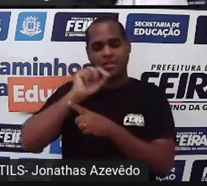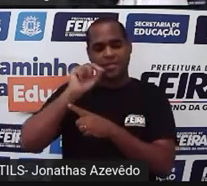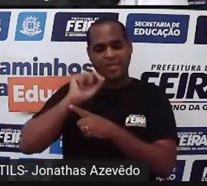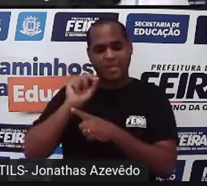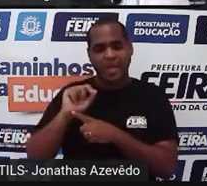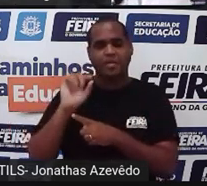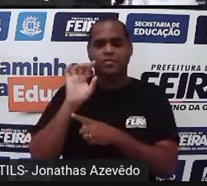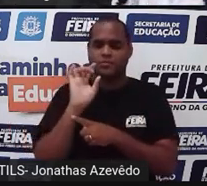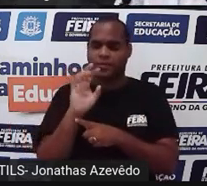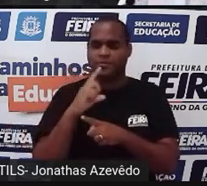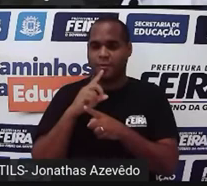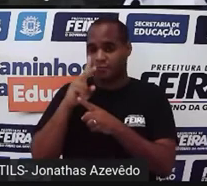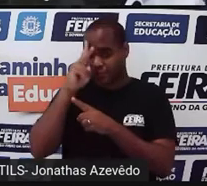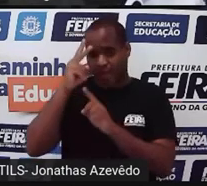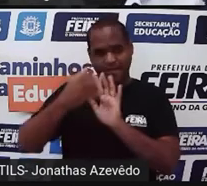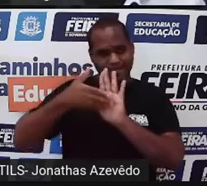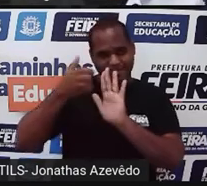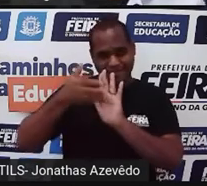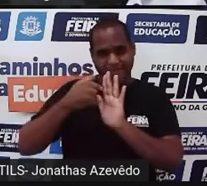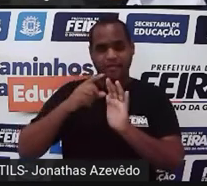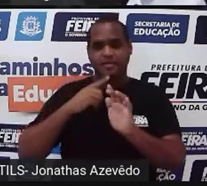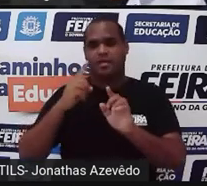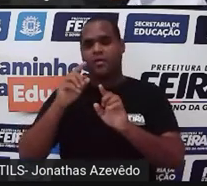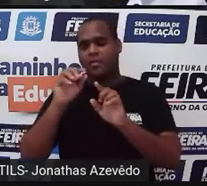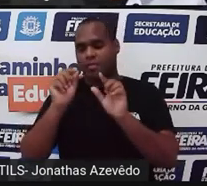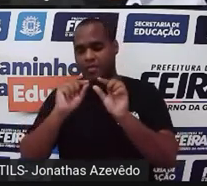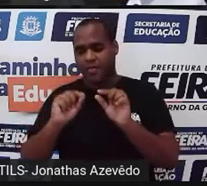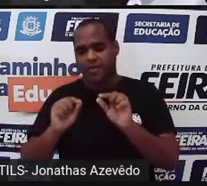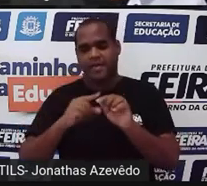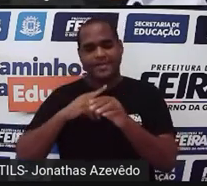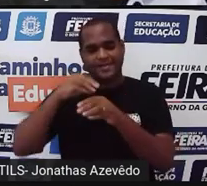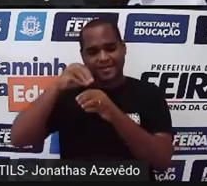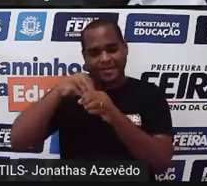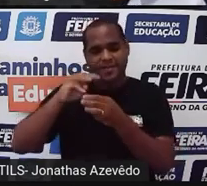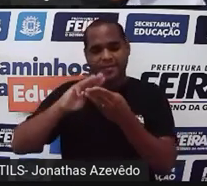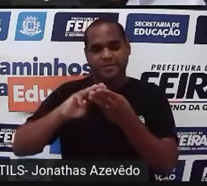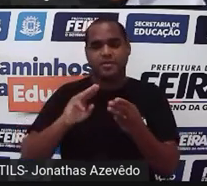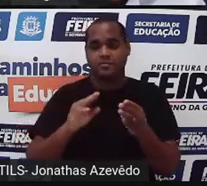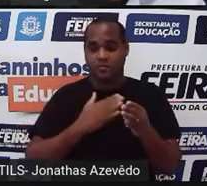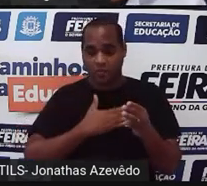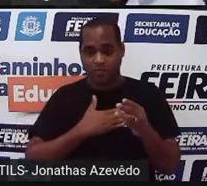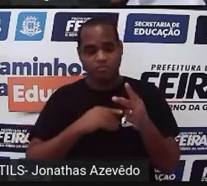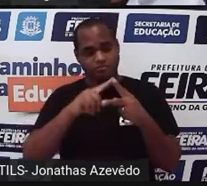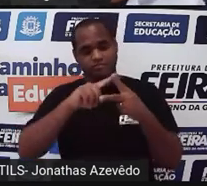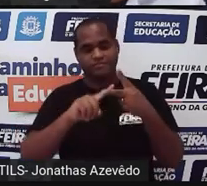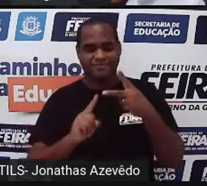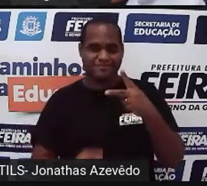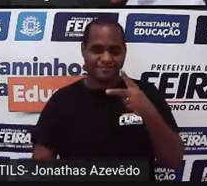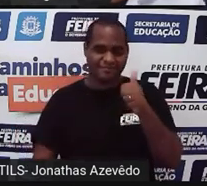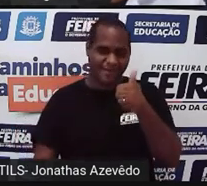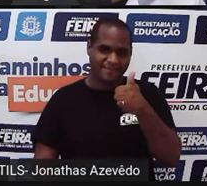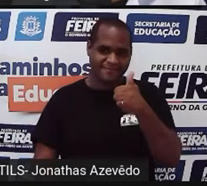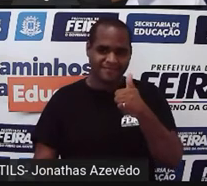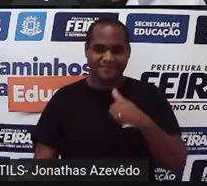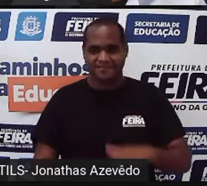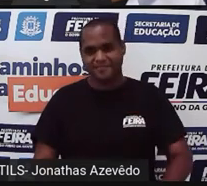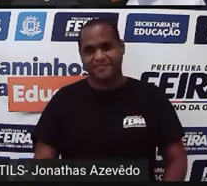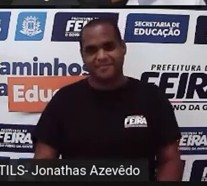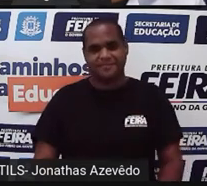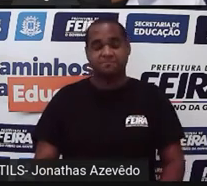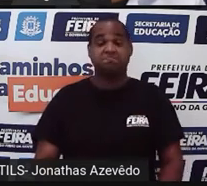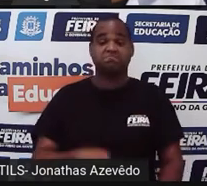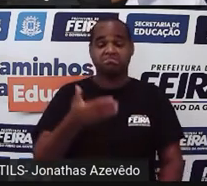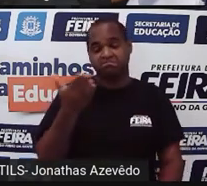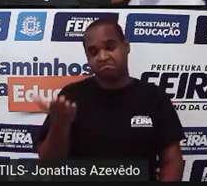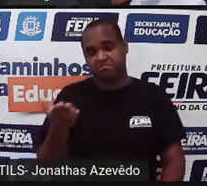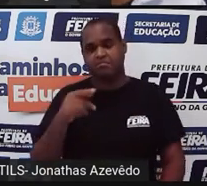Se eu tiro de história, fica aquele espaço pintado dentro de matemática. Então, gosta dos dois, tá bom?